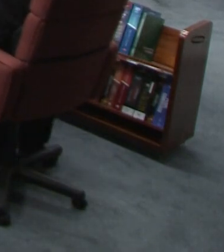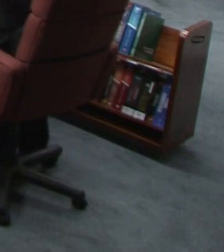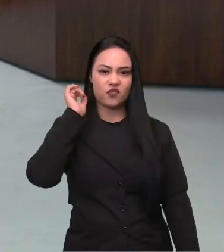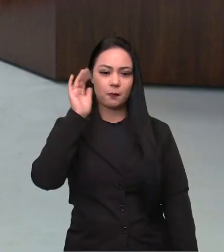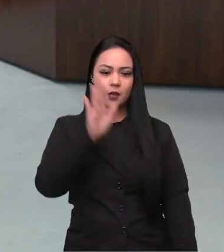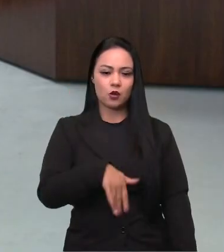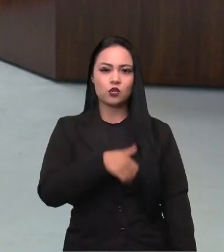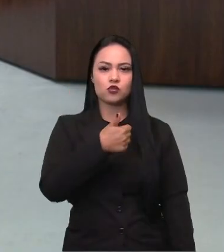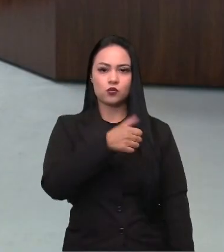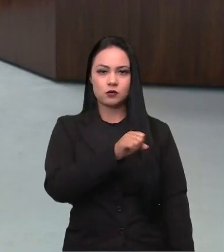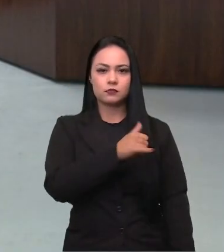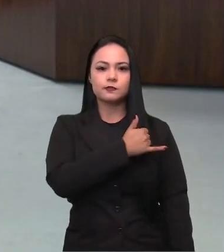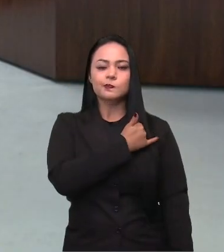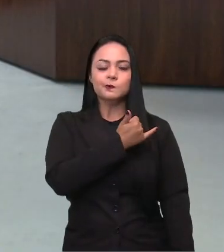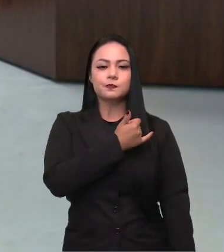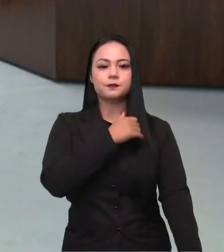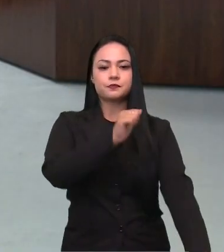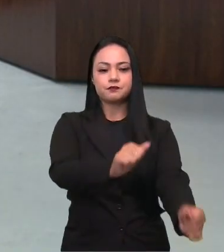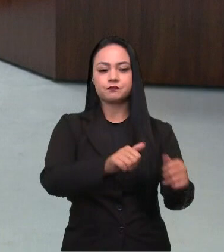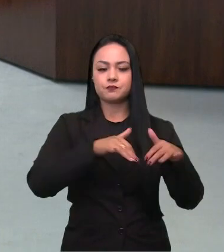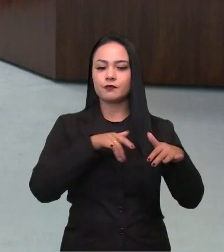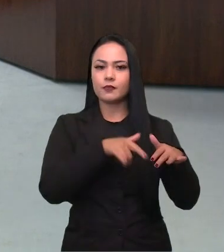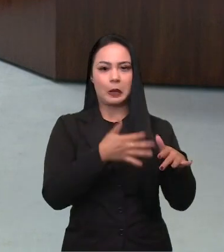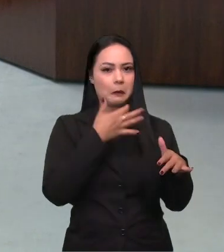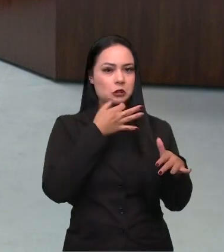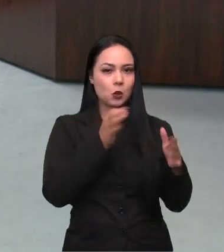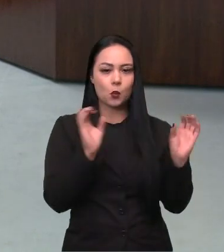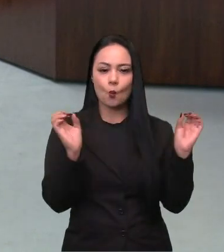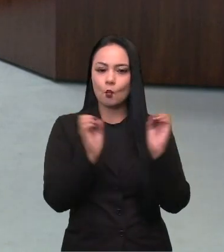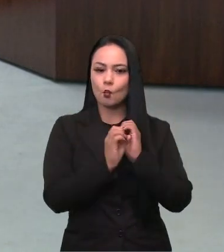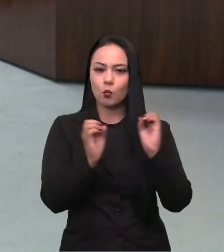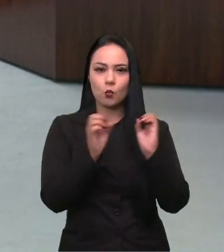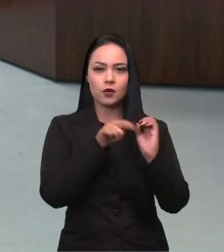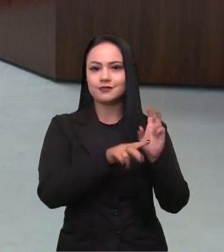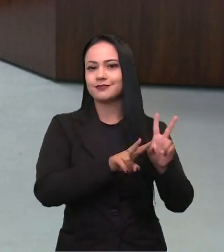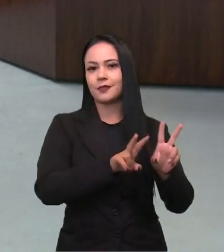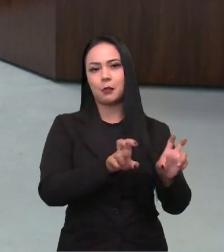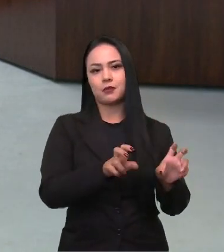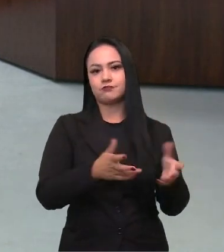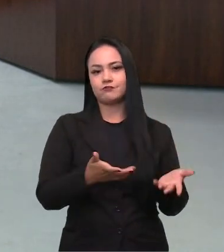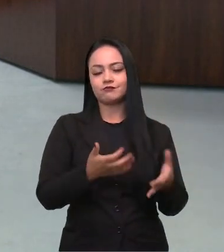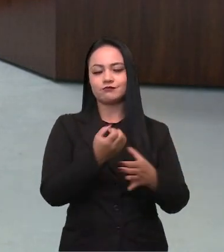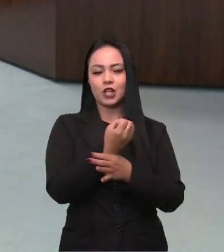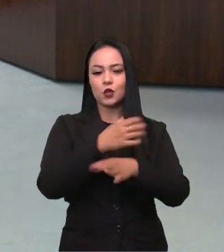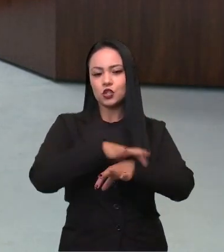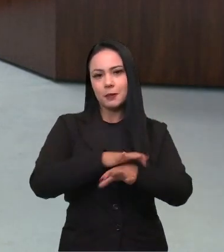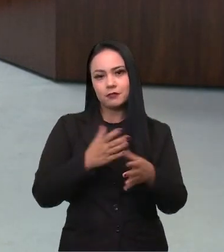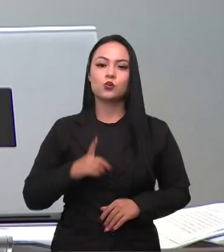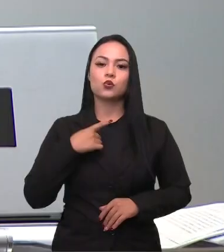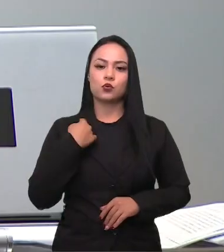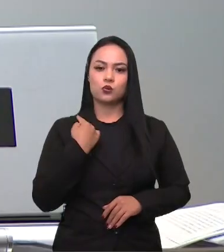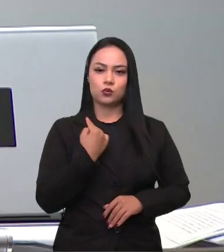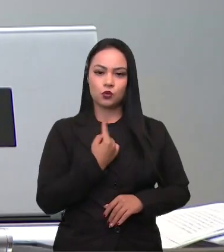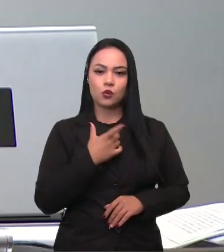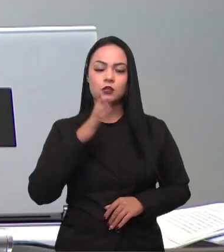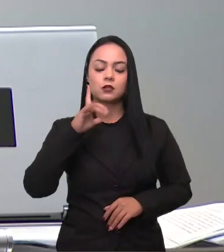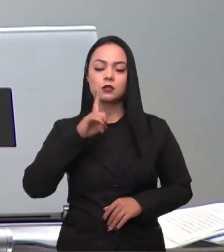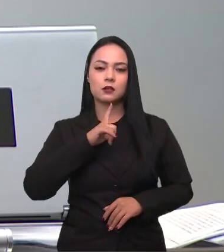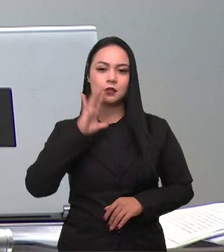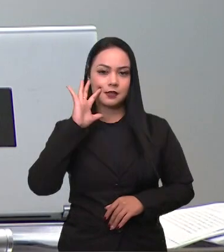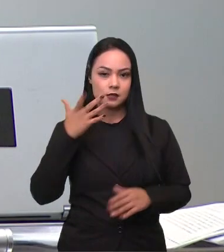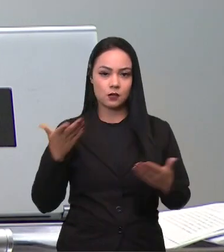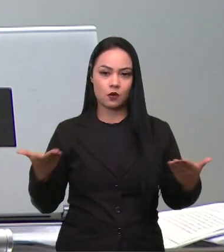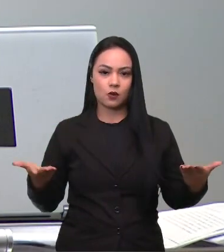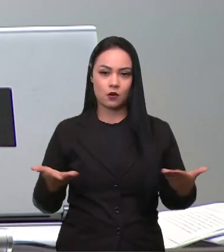Maranhão contra decisões de tribunais trabalhistas que reconheceram a responsabilidade subsidiária do município por dívidas de